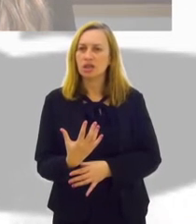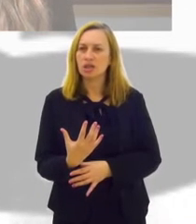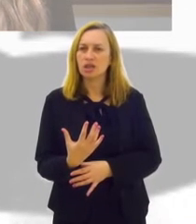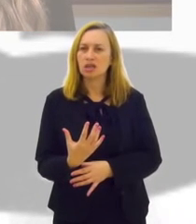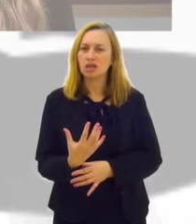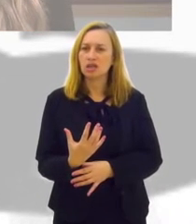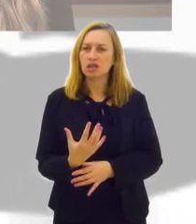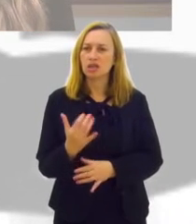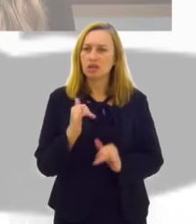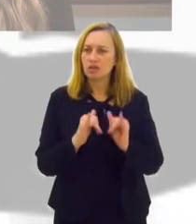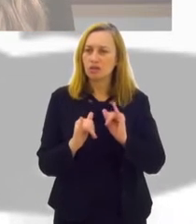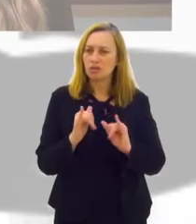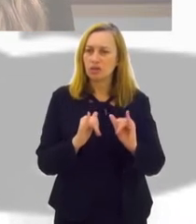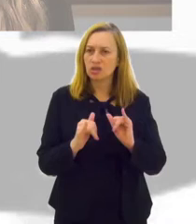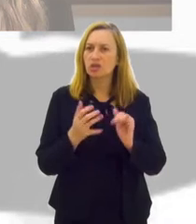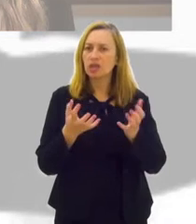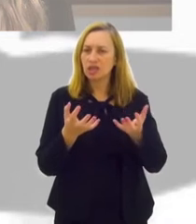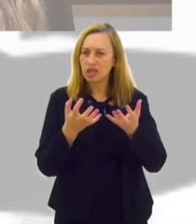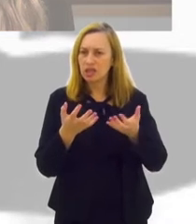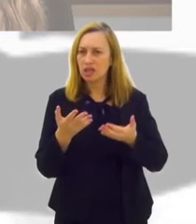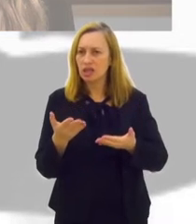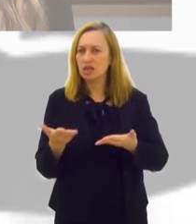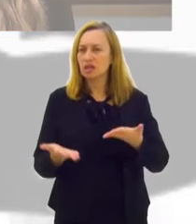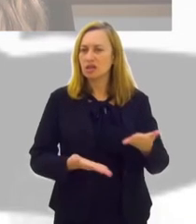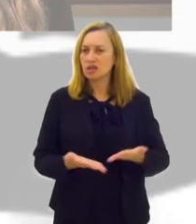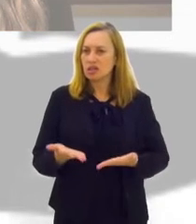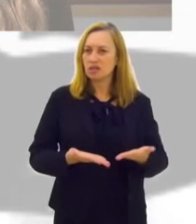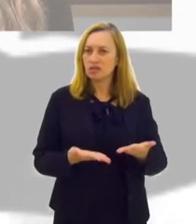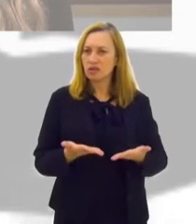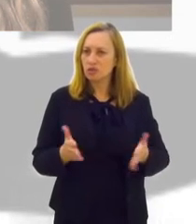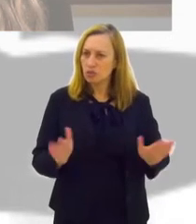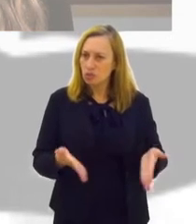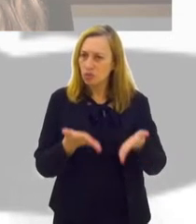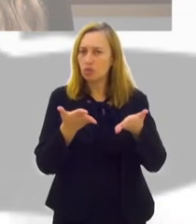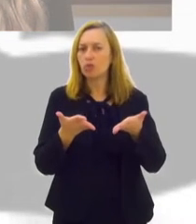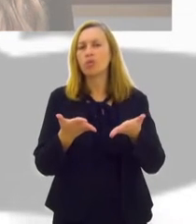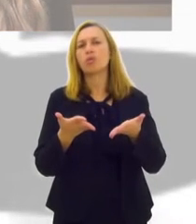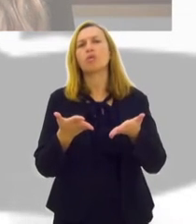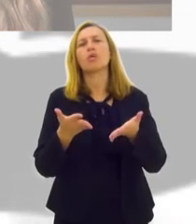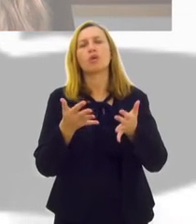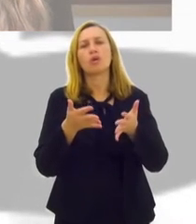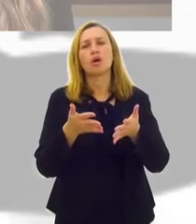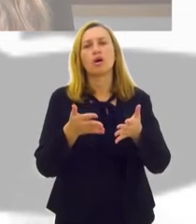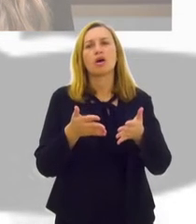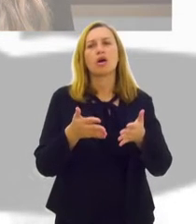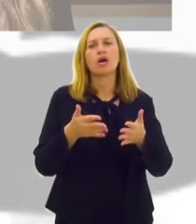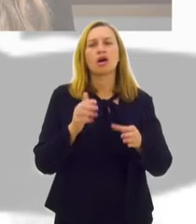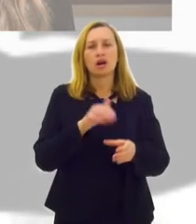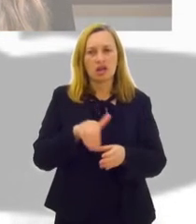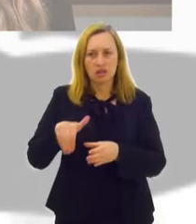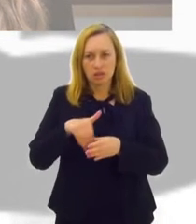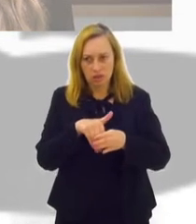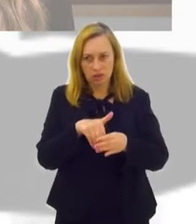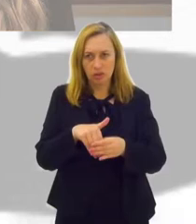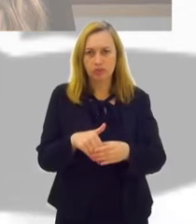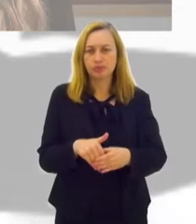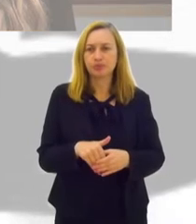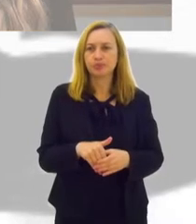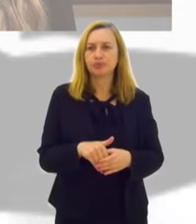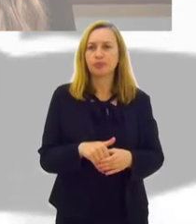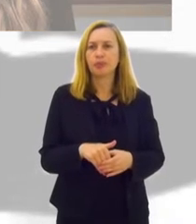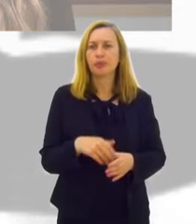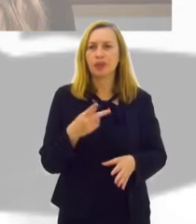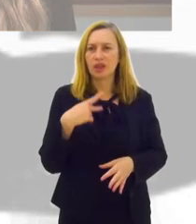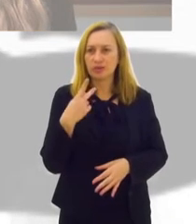que quiserem prestar serviços de impulsionamento para propaganda eleitoral,